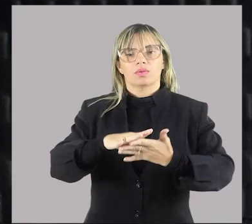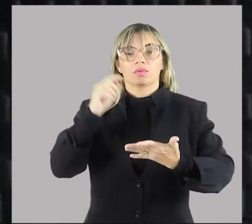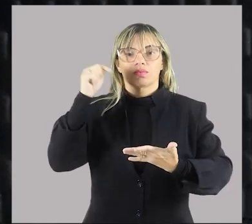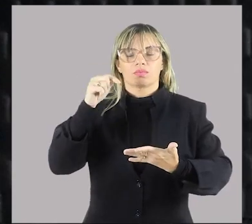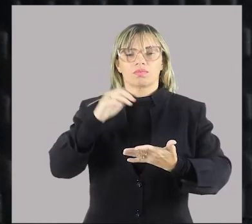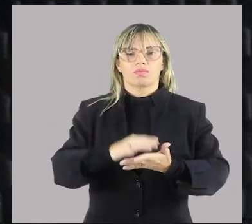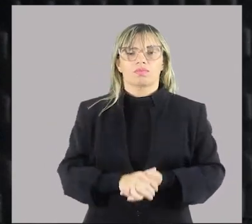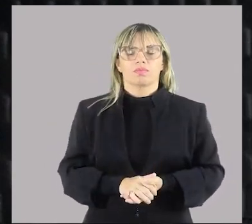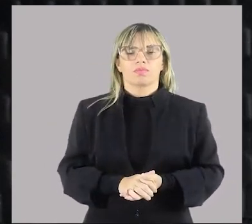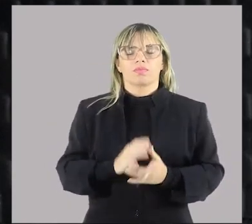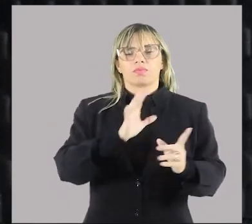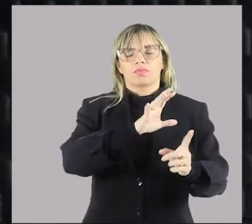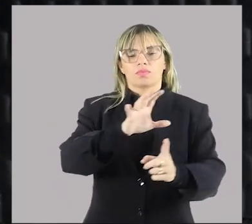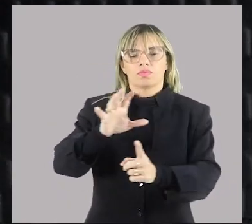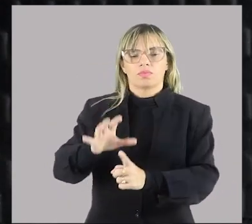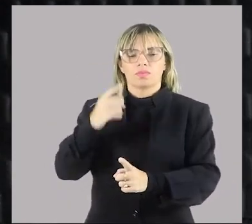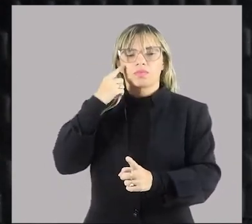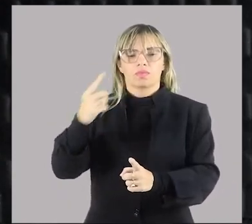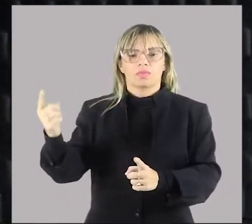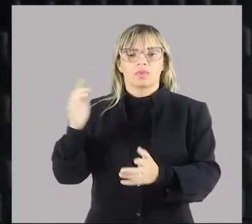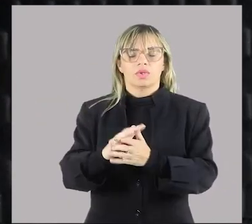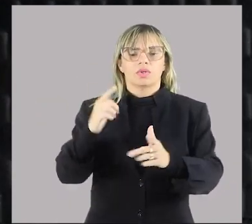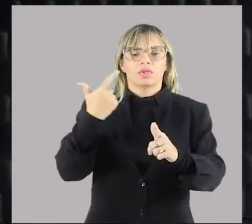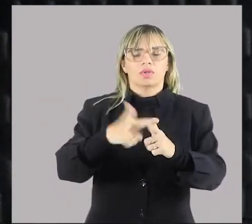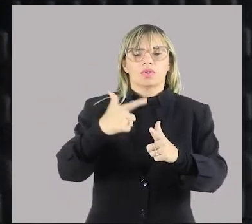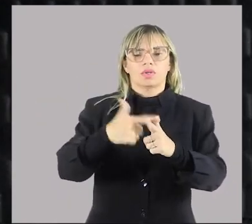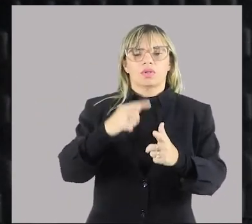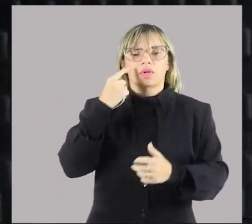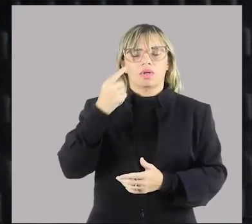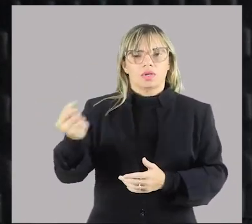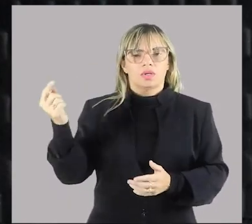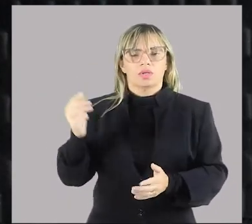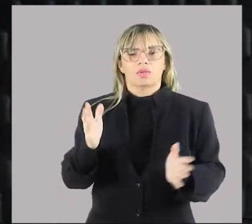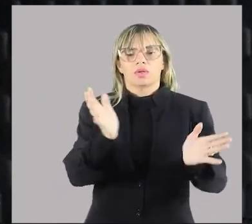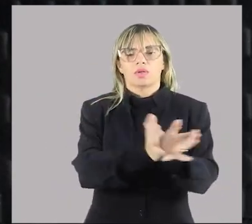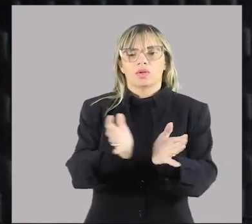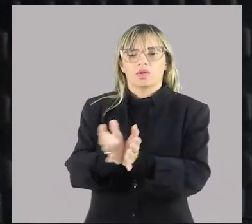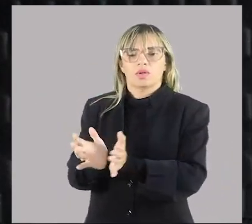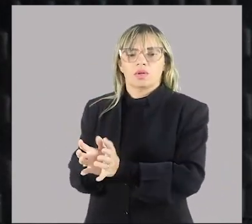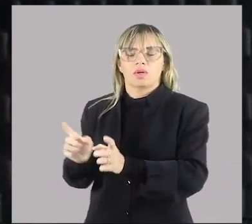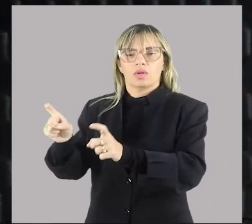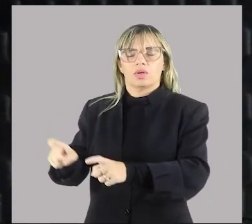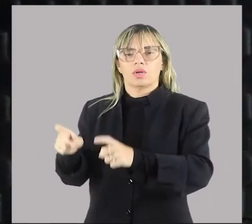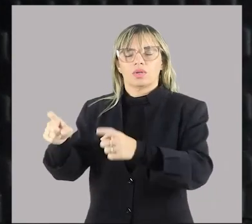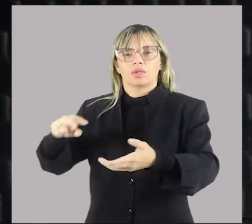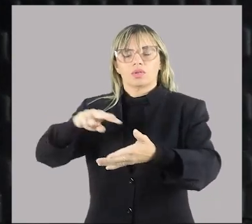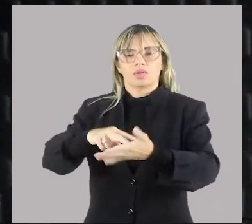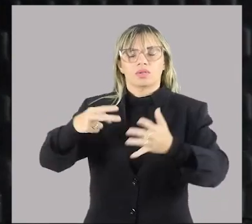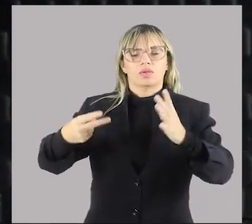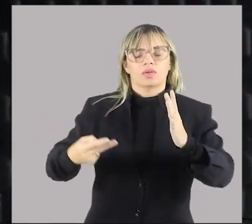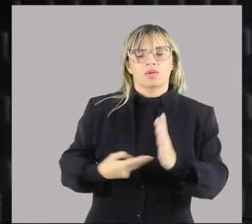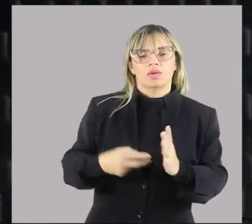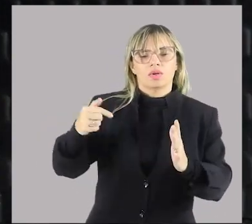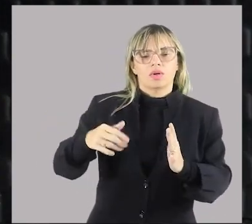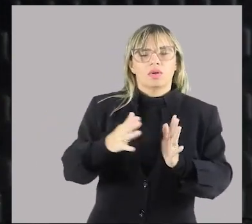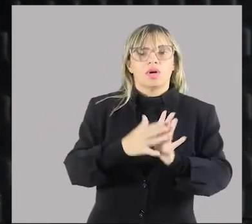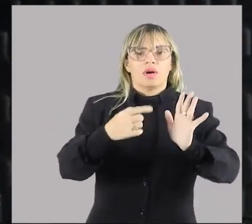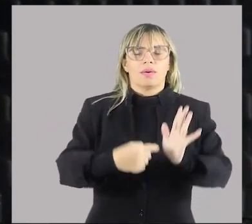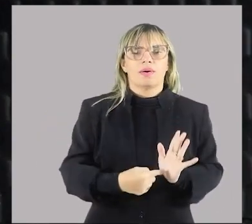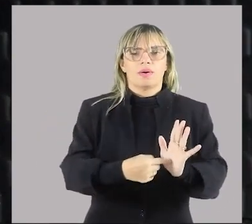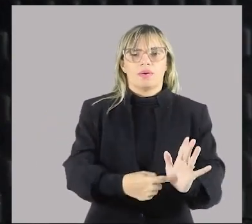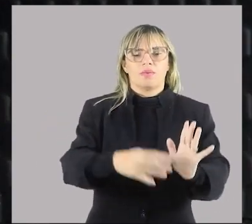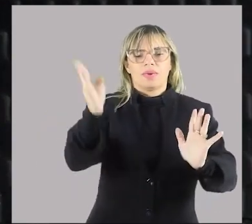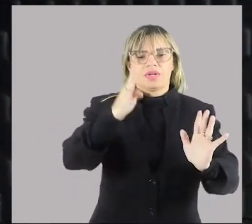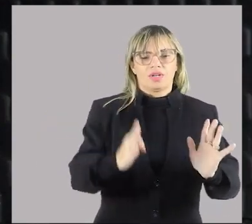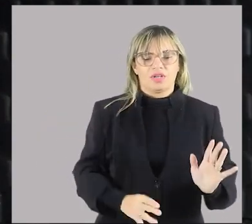ponto para a crise desse Estado oligárquico. Em que sentido? No sentido dela mostrar um Brasil com uma cara